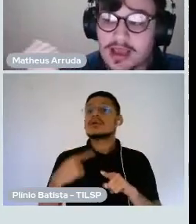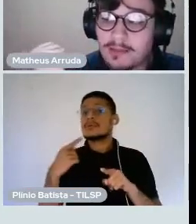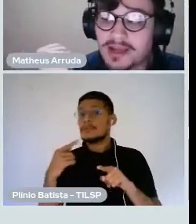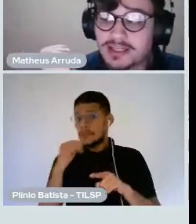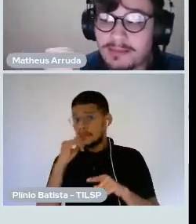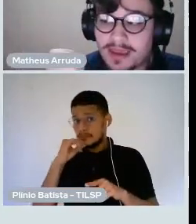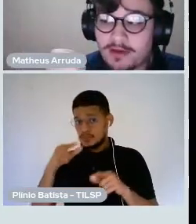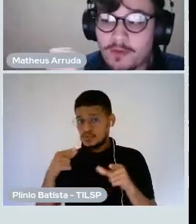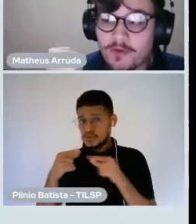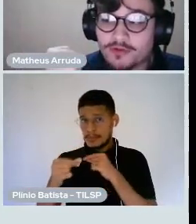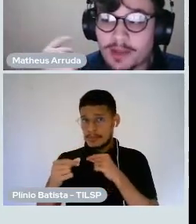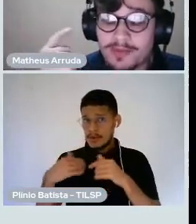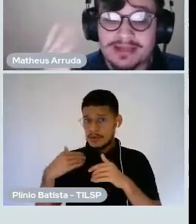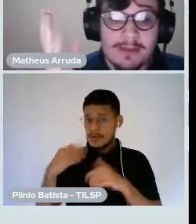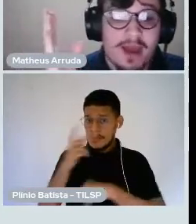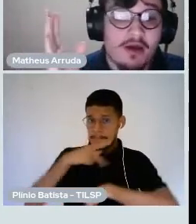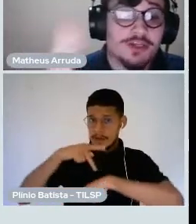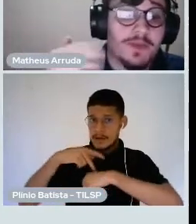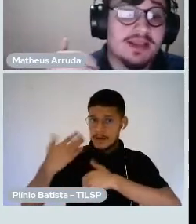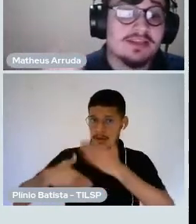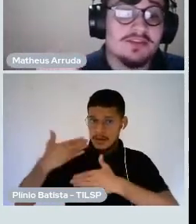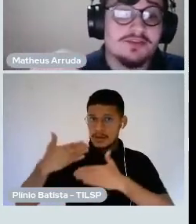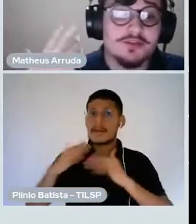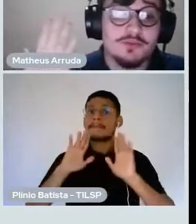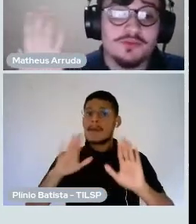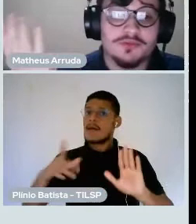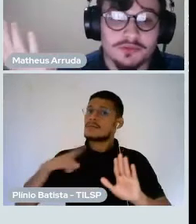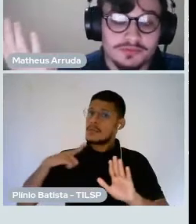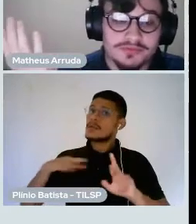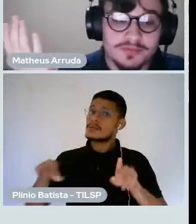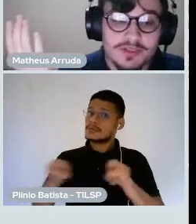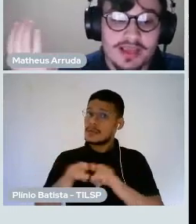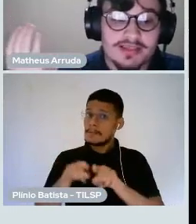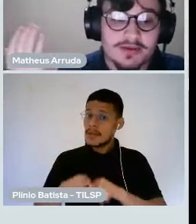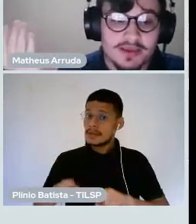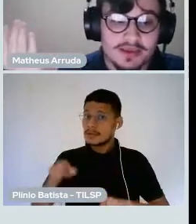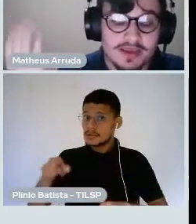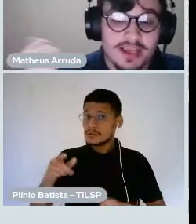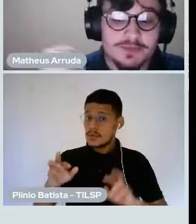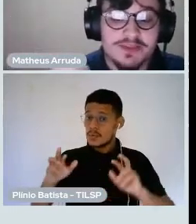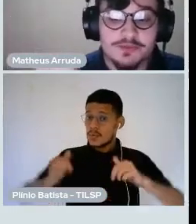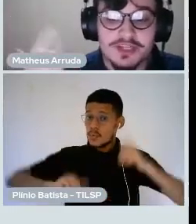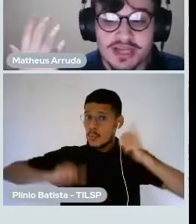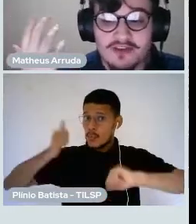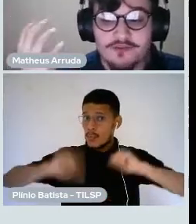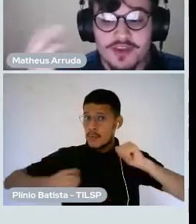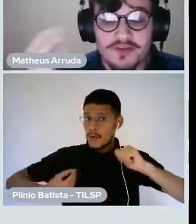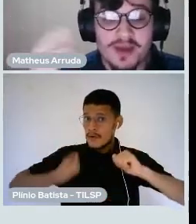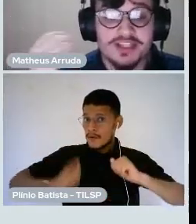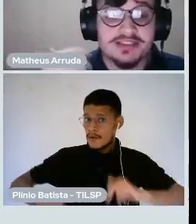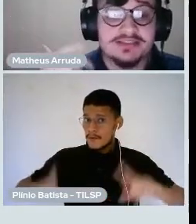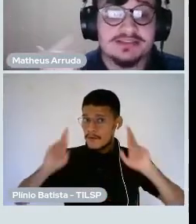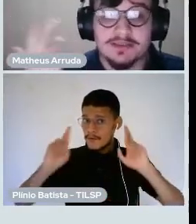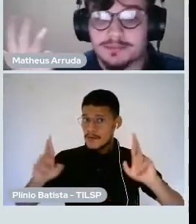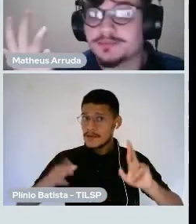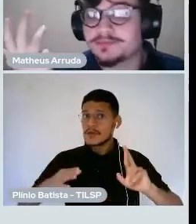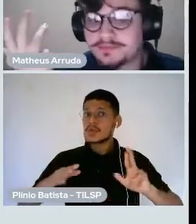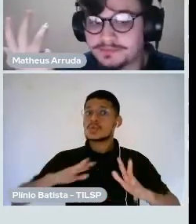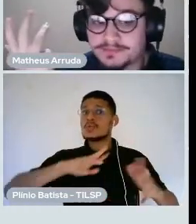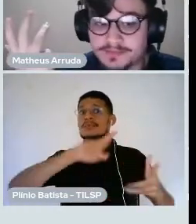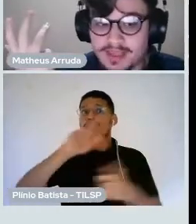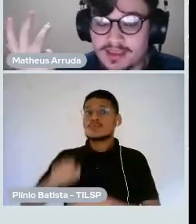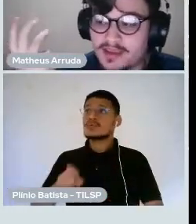desenvolvido. Mas também o Japão ele tem a maior expectativa de vida do mundo. Isso quer dizer o quê? Que as pessoas lá vivem bastante